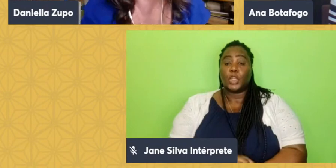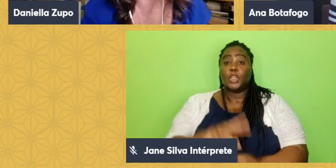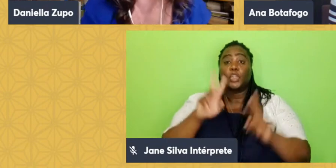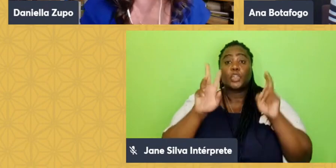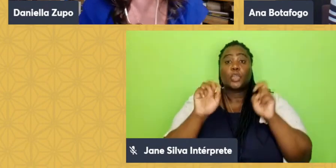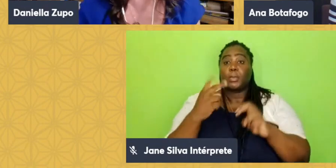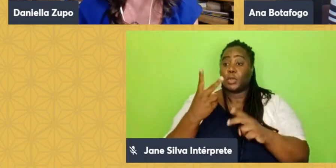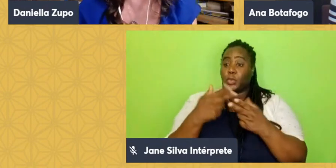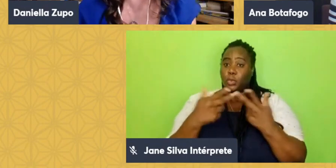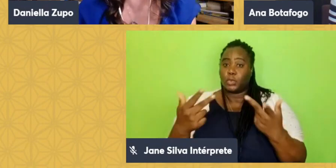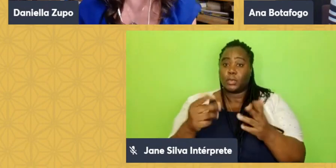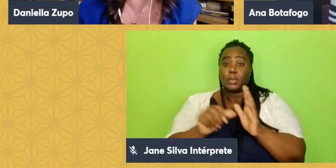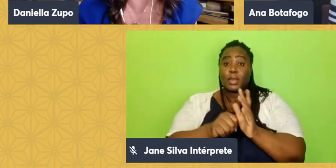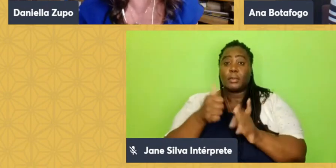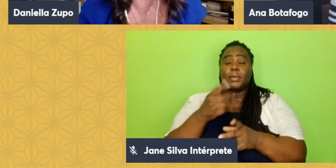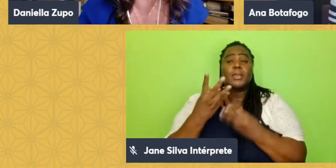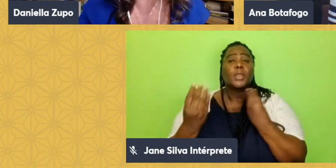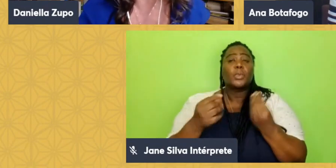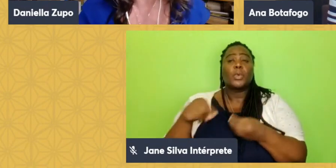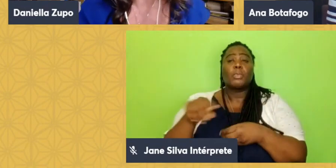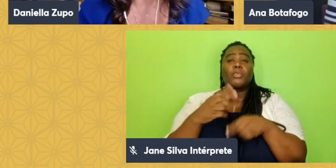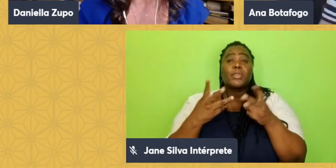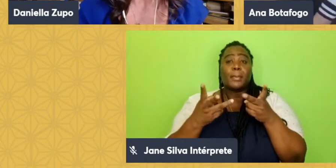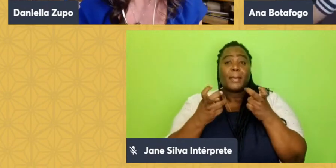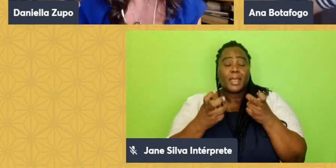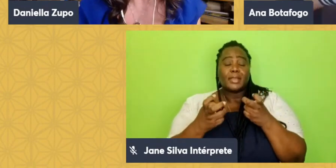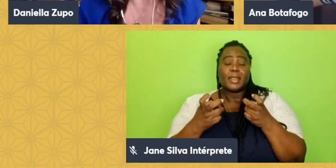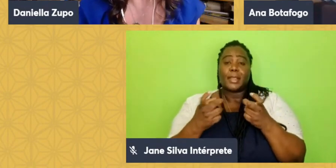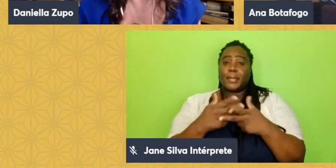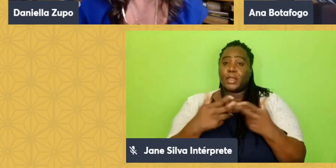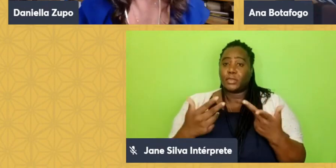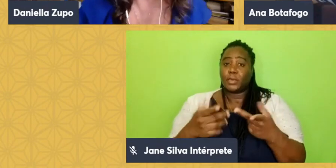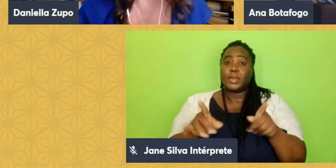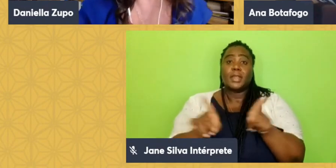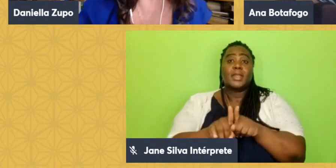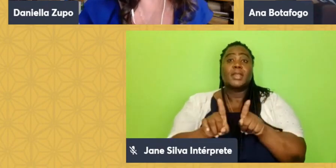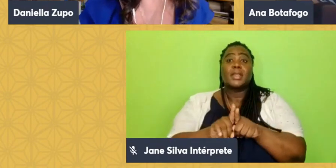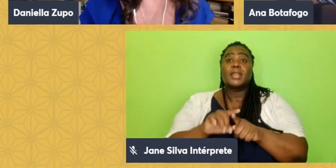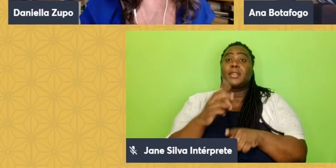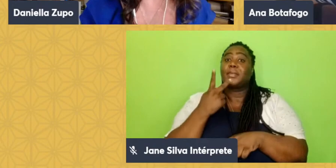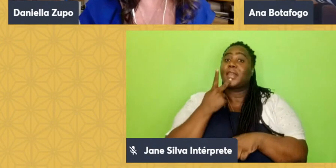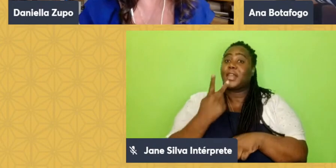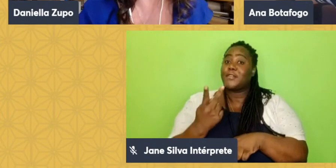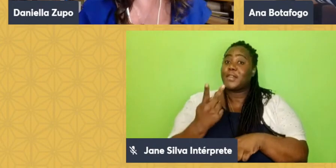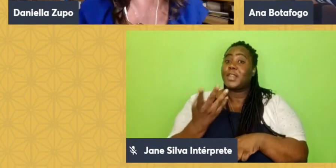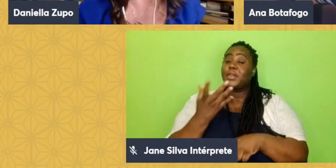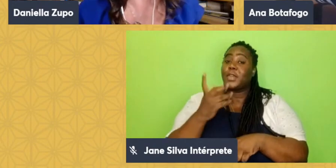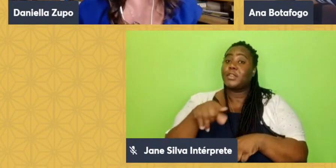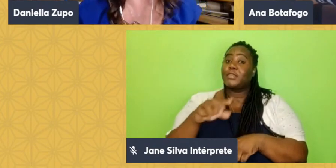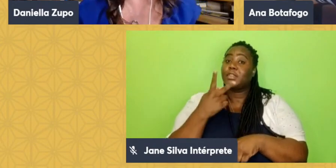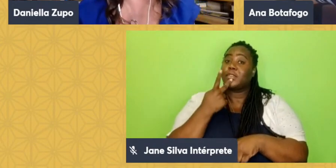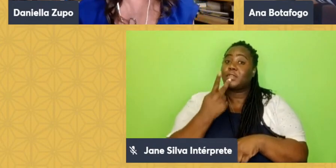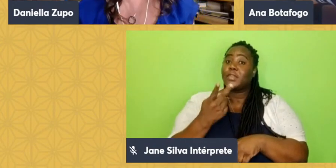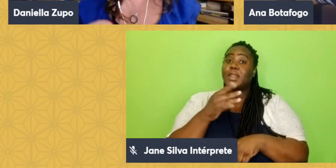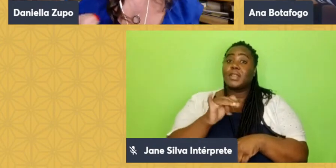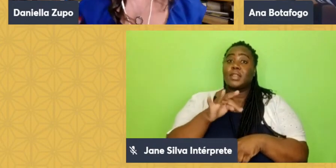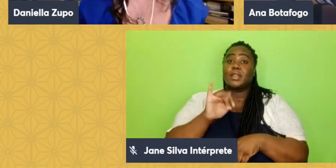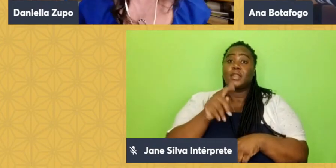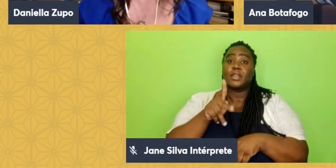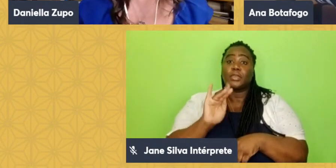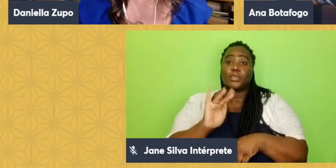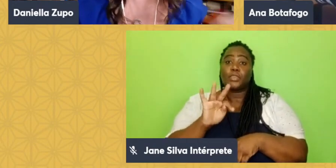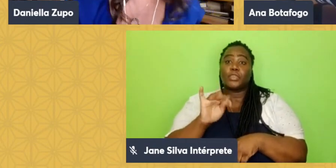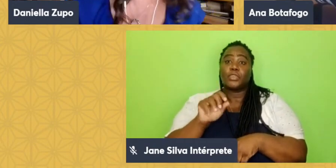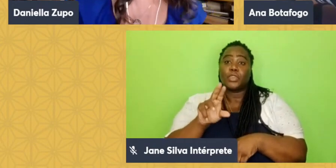duas questões é primeiro como é que você percebe né esse fenômeno e essa polêmica que eu queria que você comentasse sobre isso Tik Tok